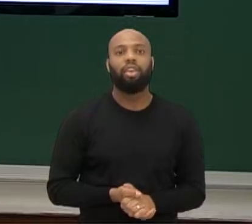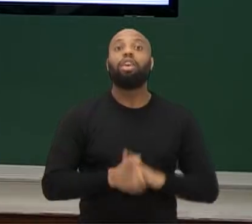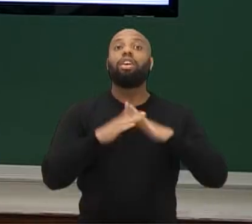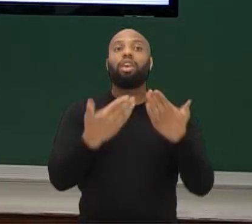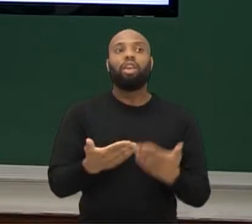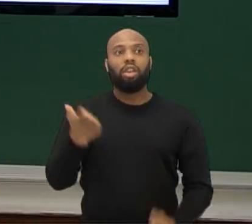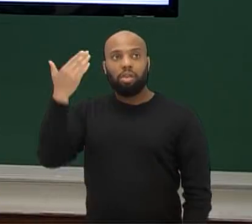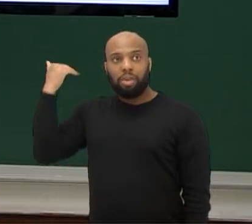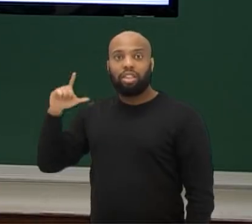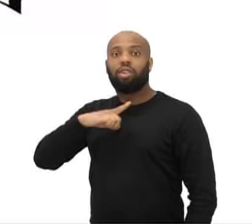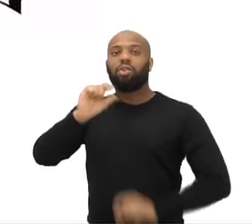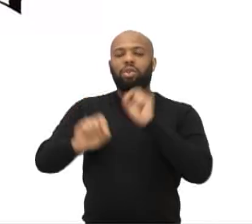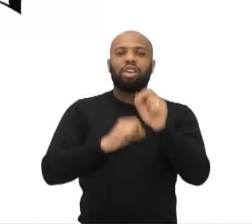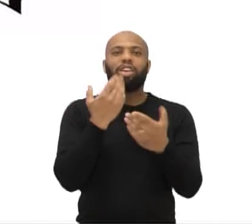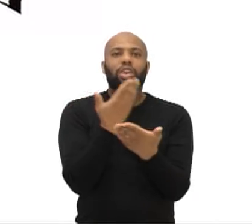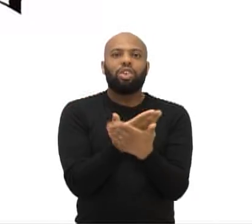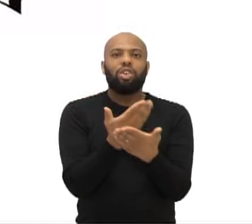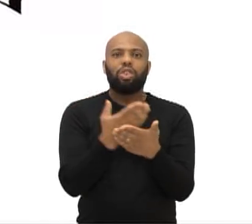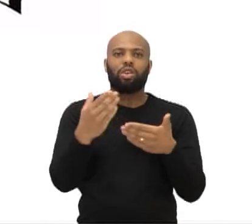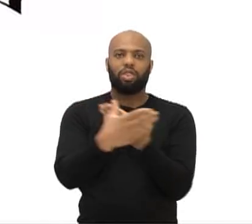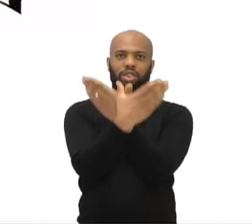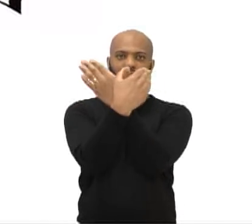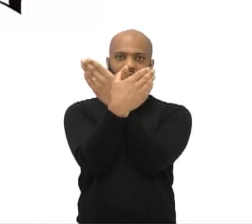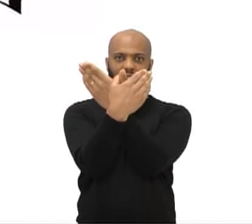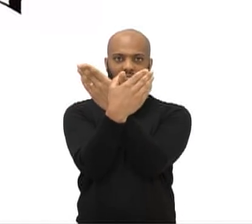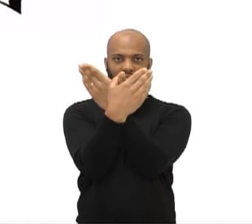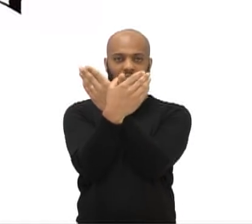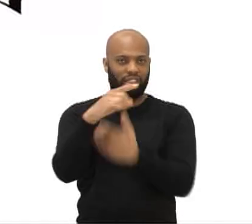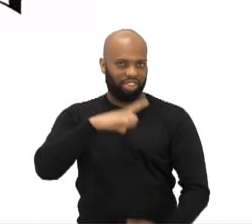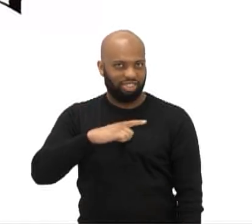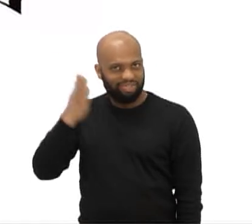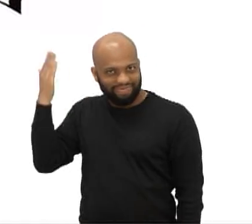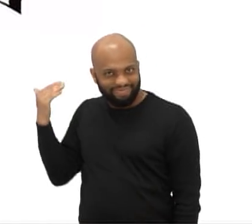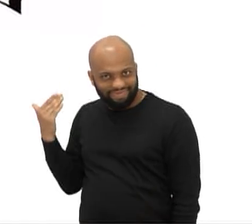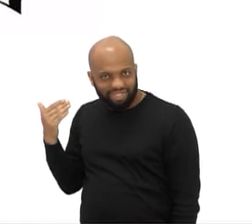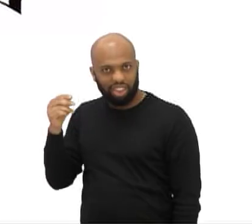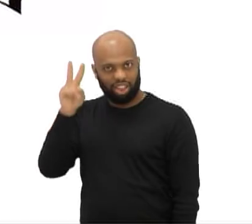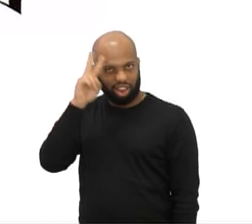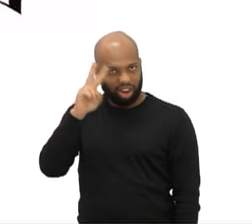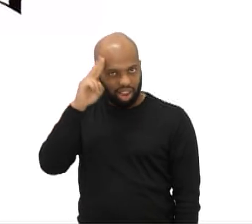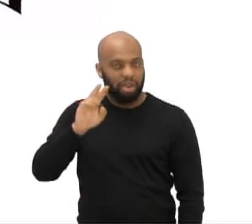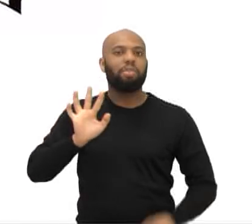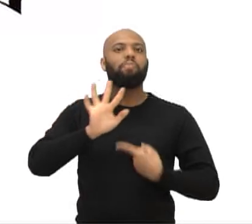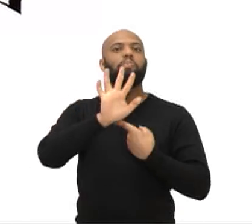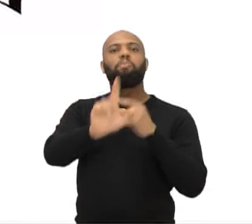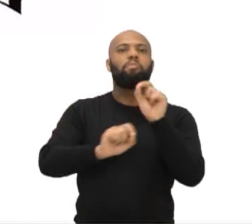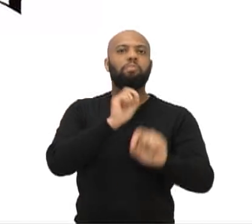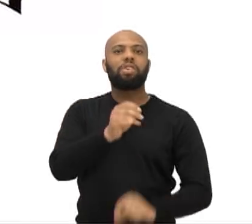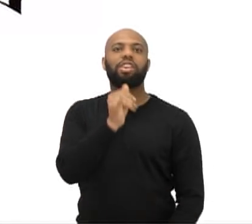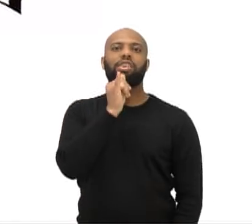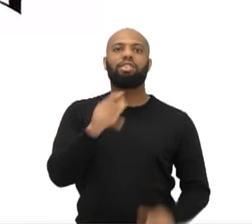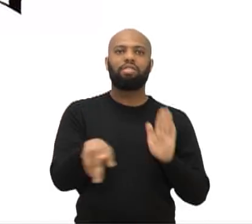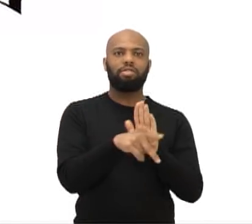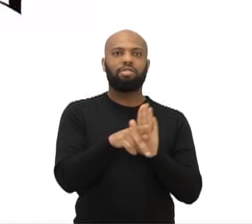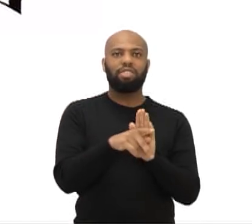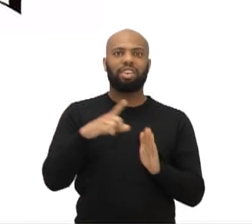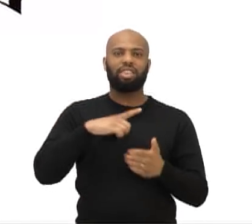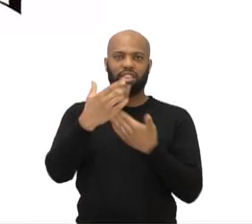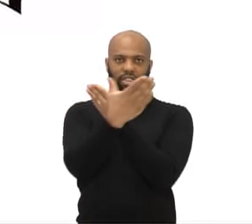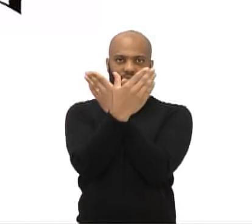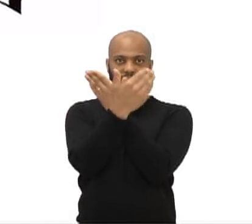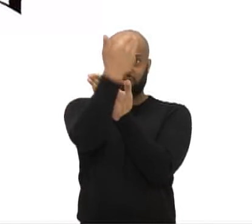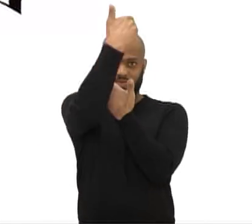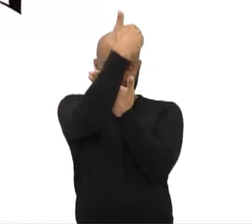Lembrando da aula anterior, lembra que a gente usou ali a figura da borboleta para exemplificar um eixo de simetria.